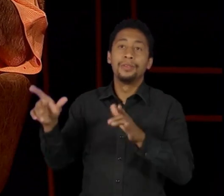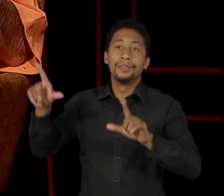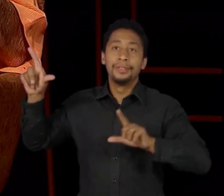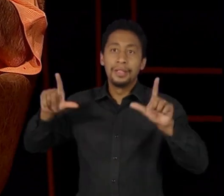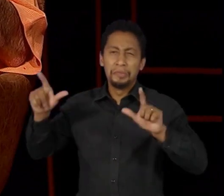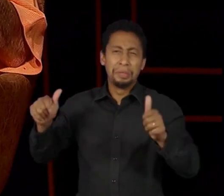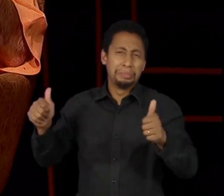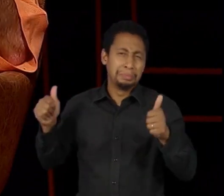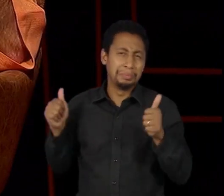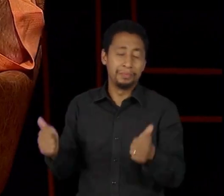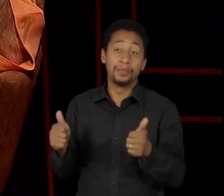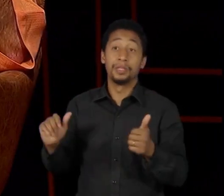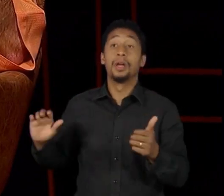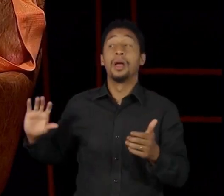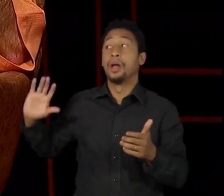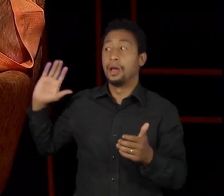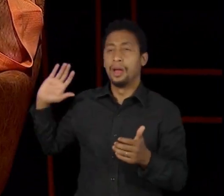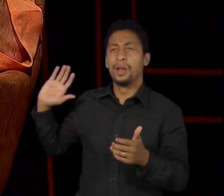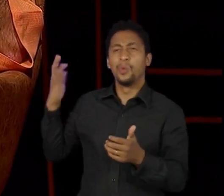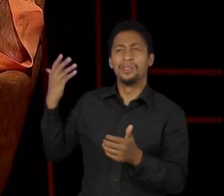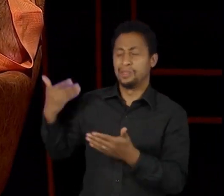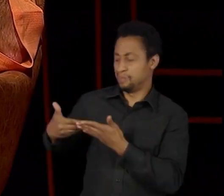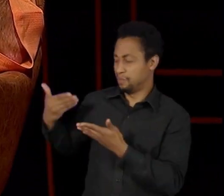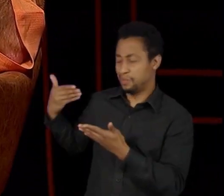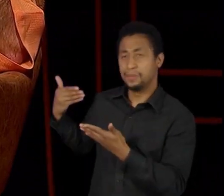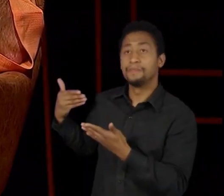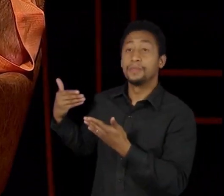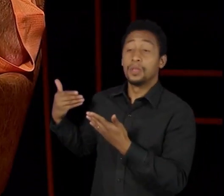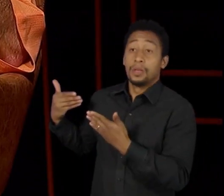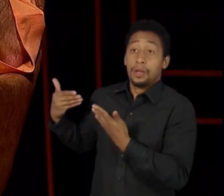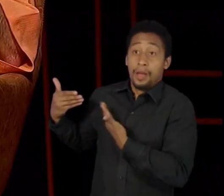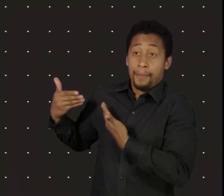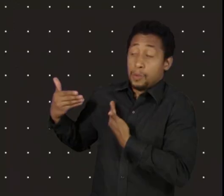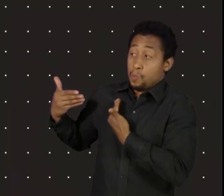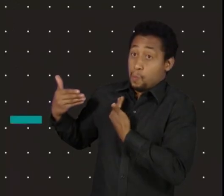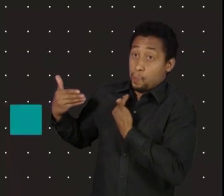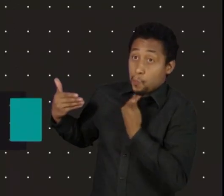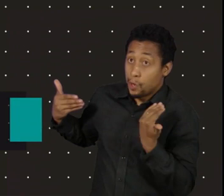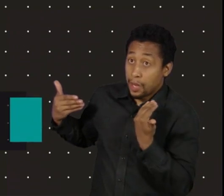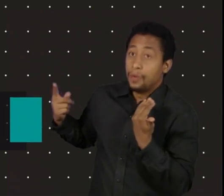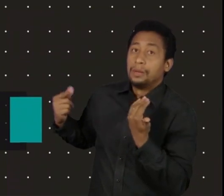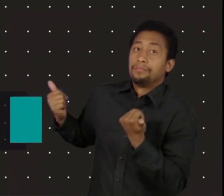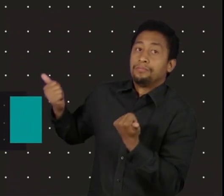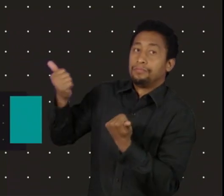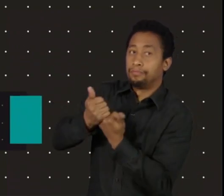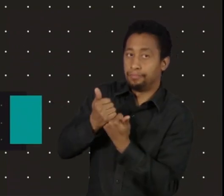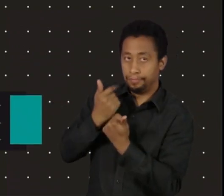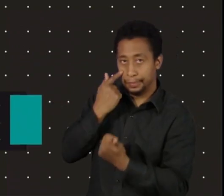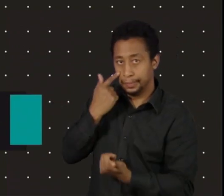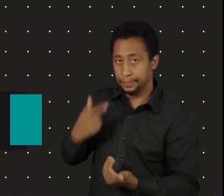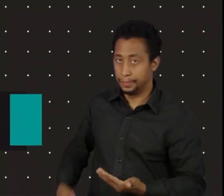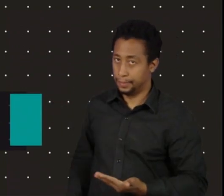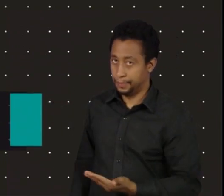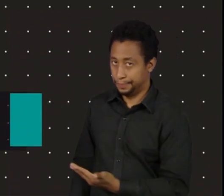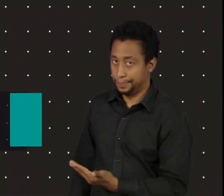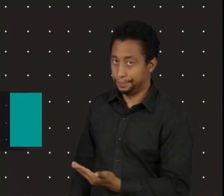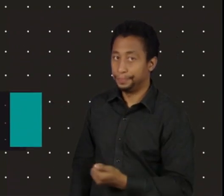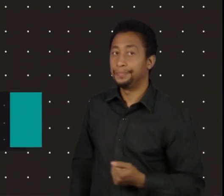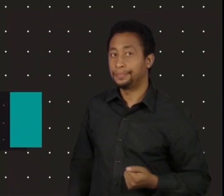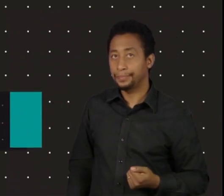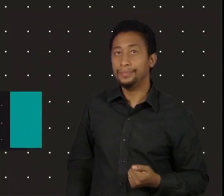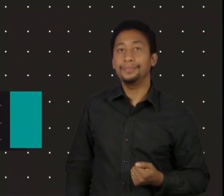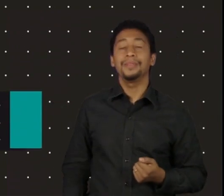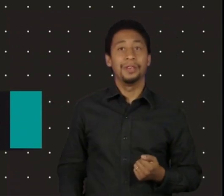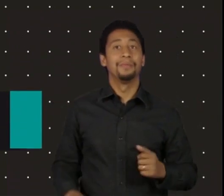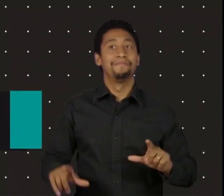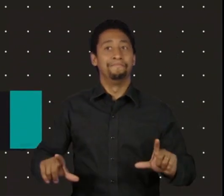acidental do anarquista que eu vinha fazer depois, substituiu o Serafim Gonzalez, quando eles estrearam no